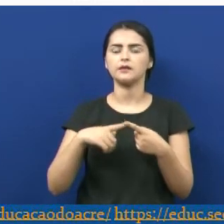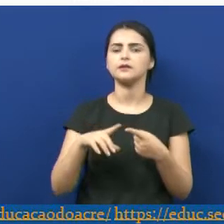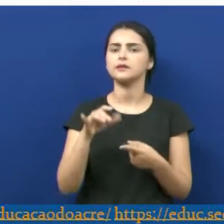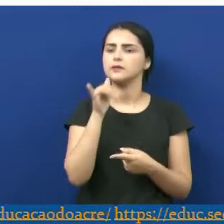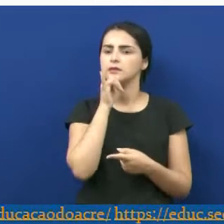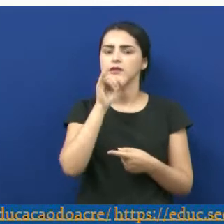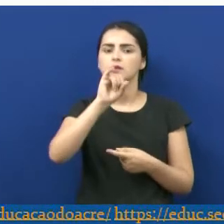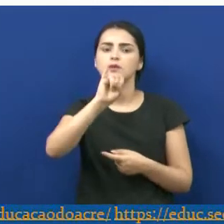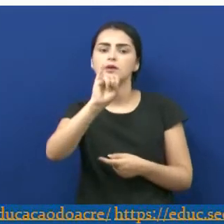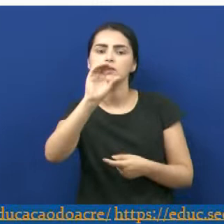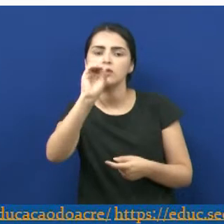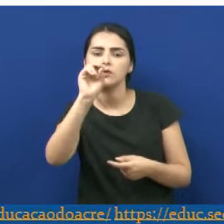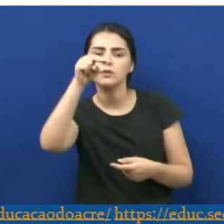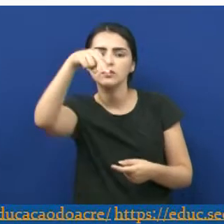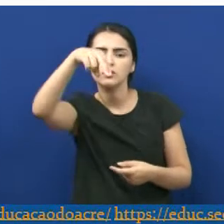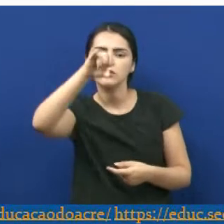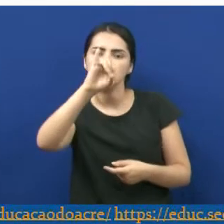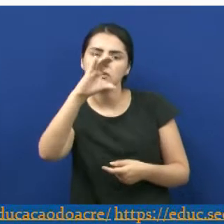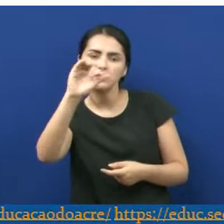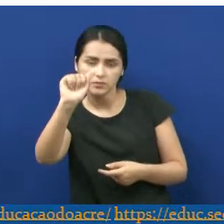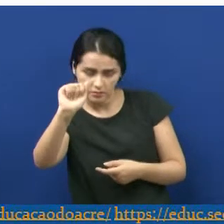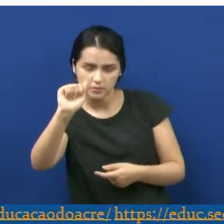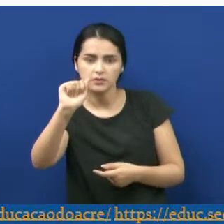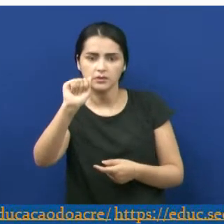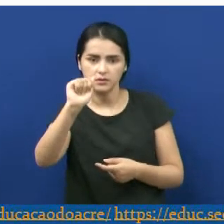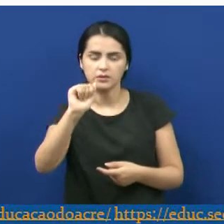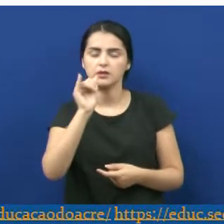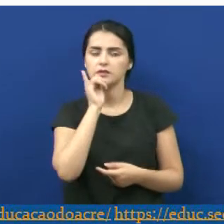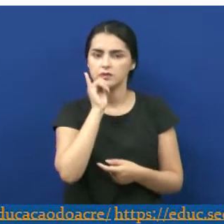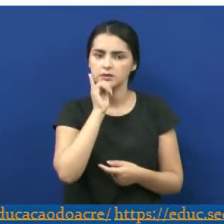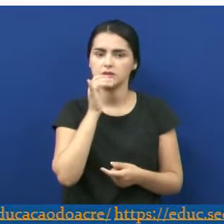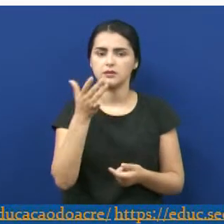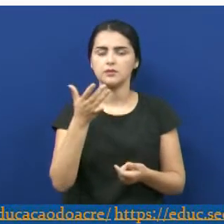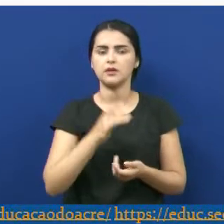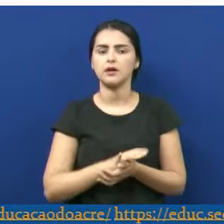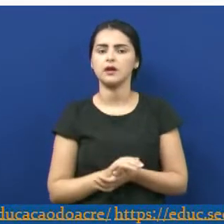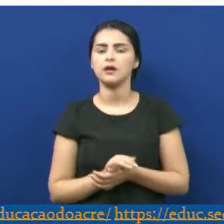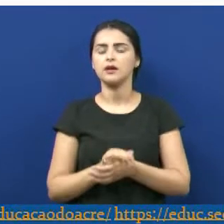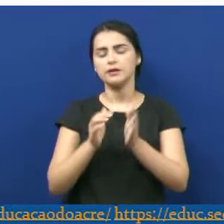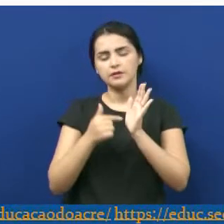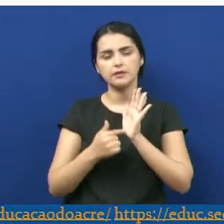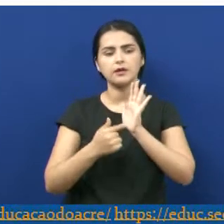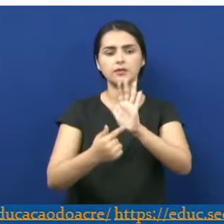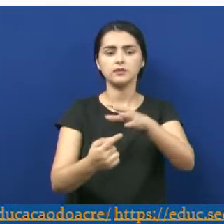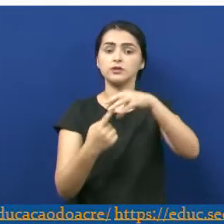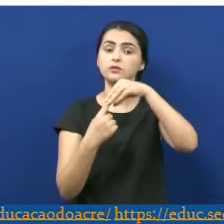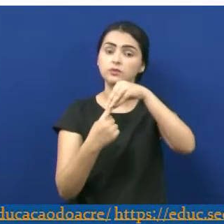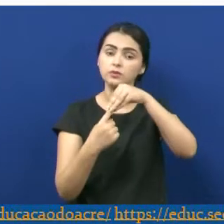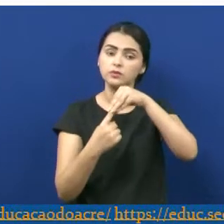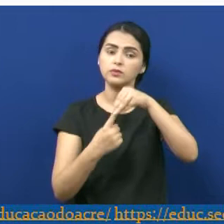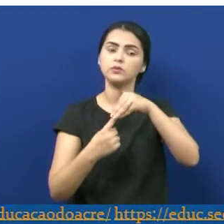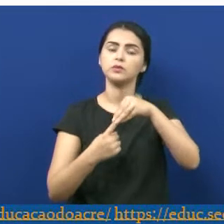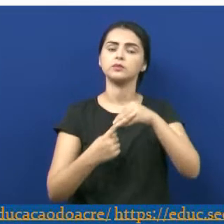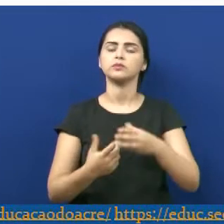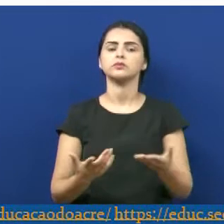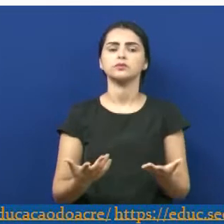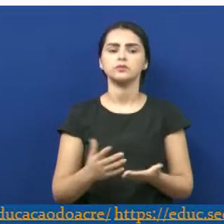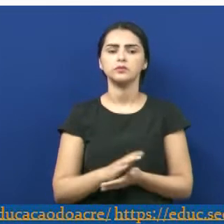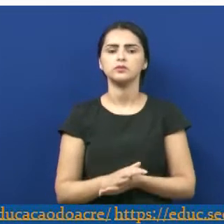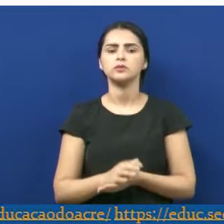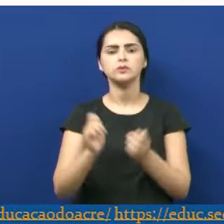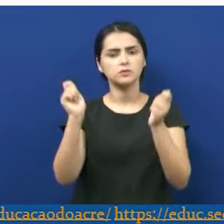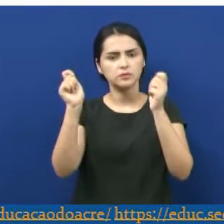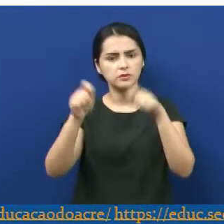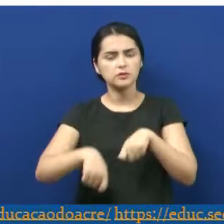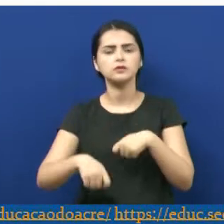iônica. São aqueles, é a solução que apresenta um soluto de natureza iônica, ou seja, capaz